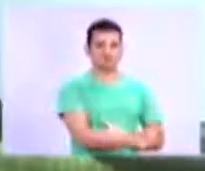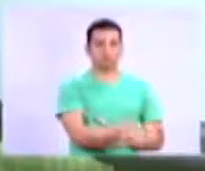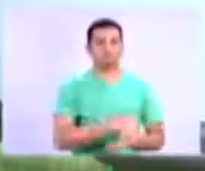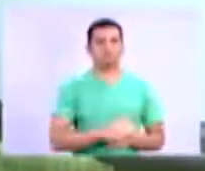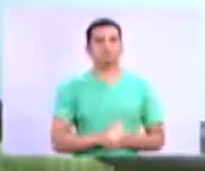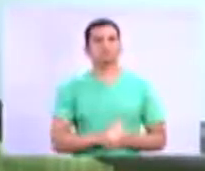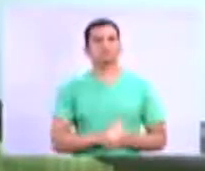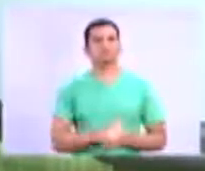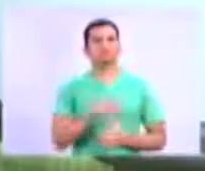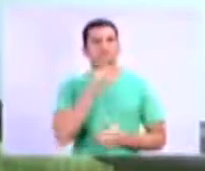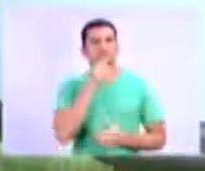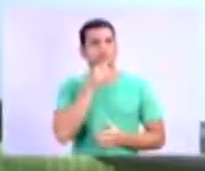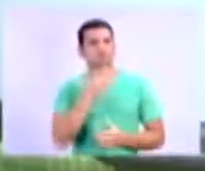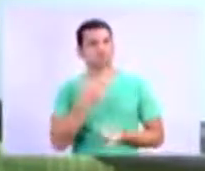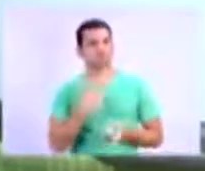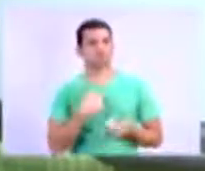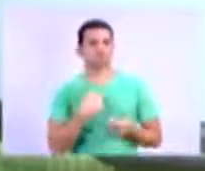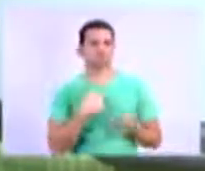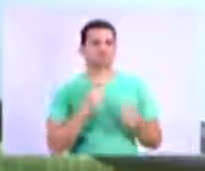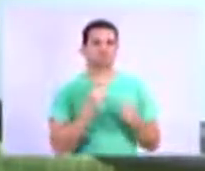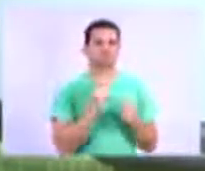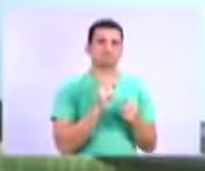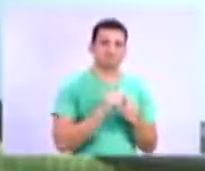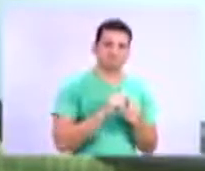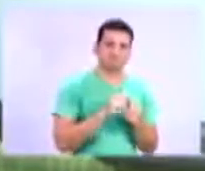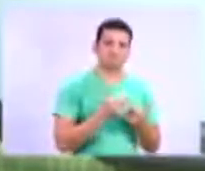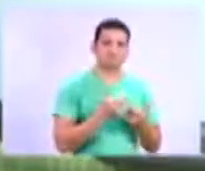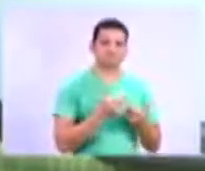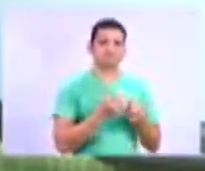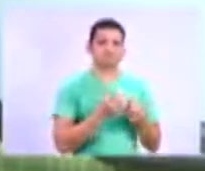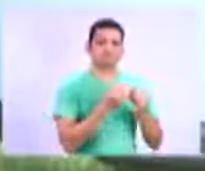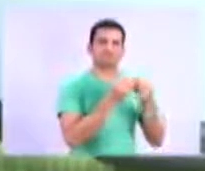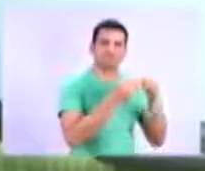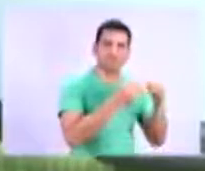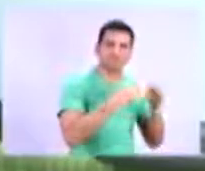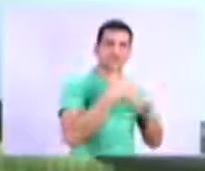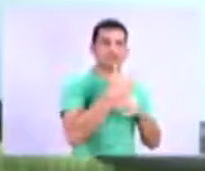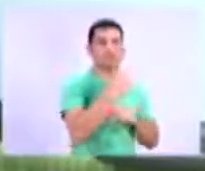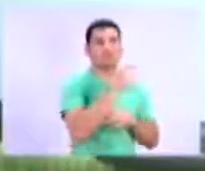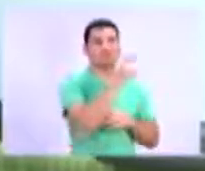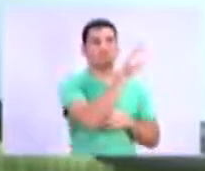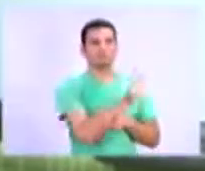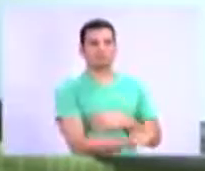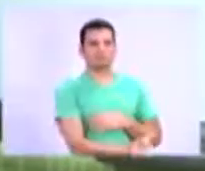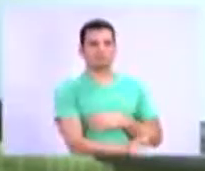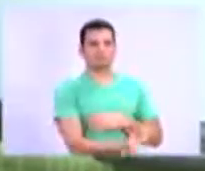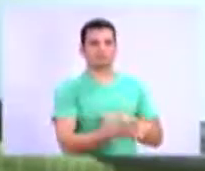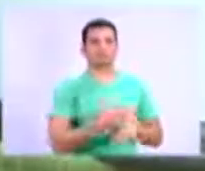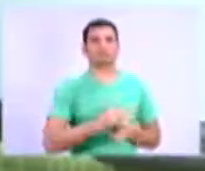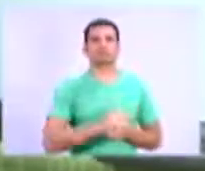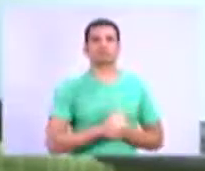minha atitude, se a minha conduta for ferir a dignidade do outro, for ferir